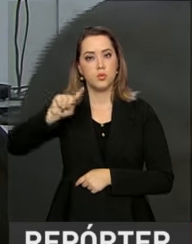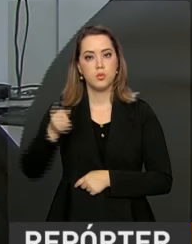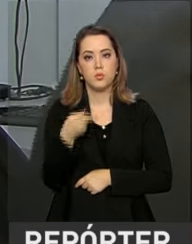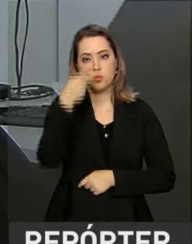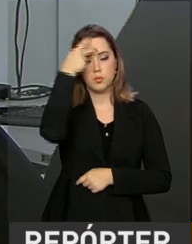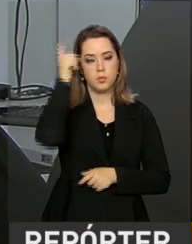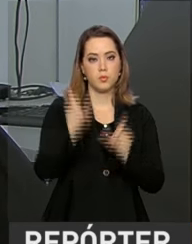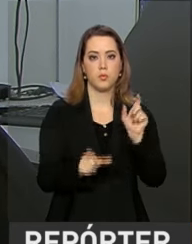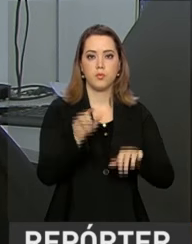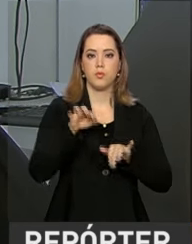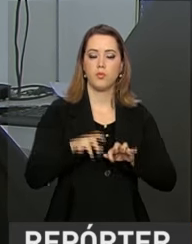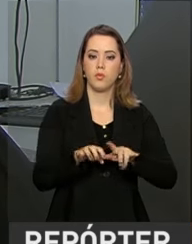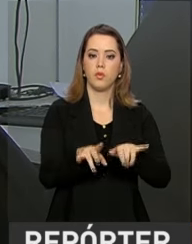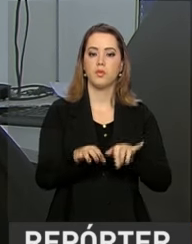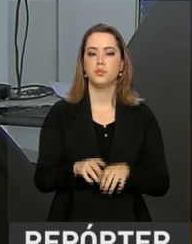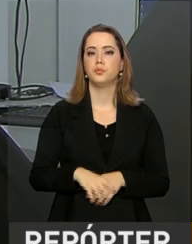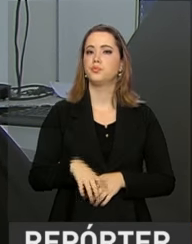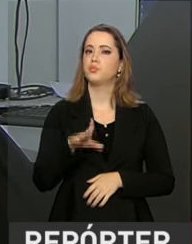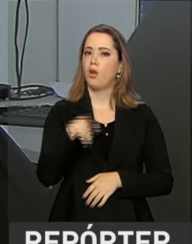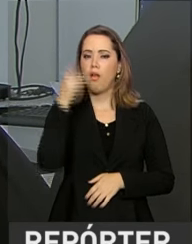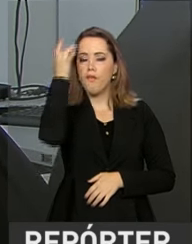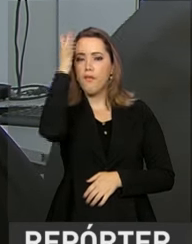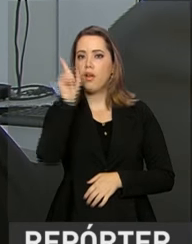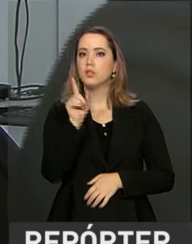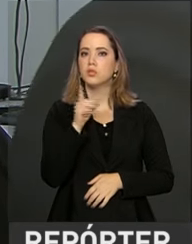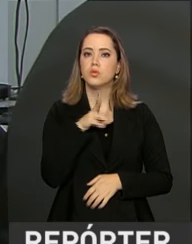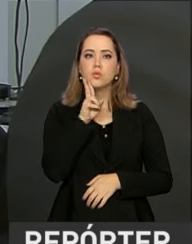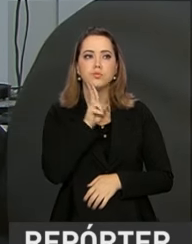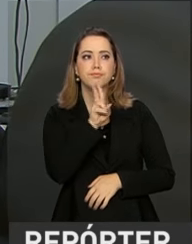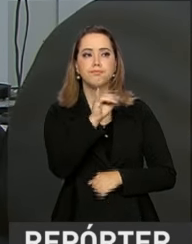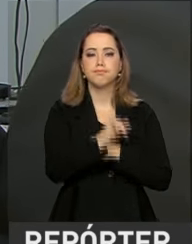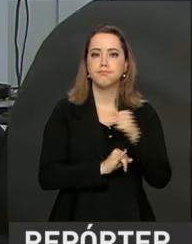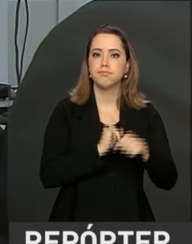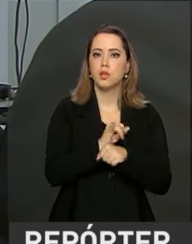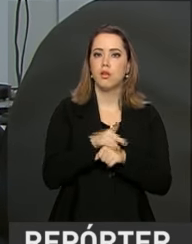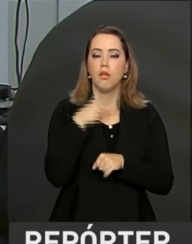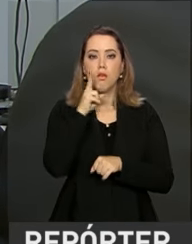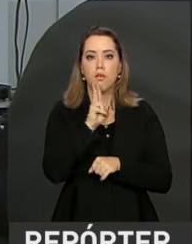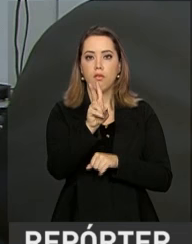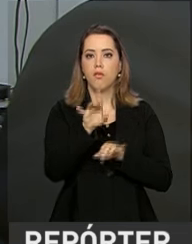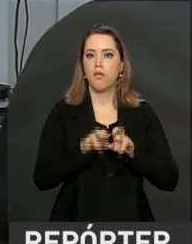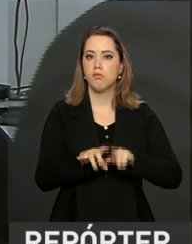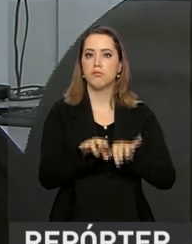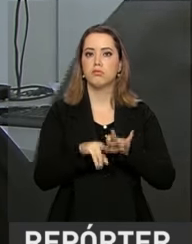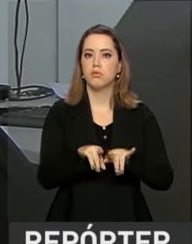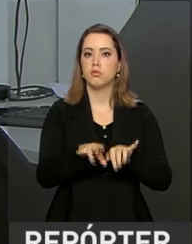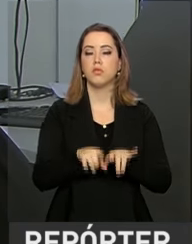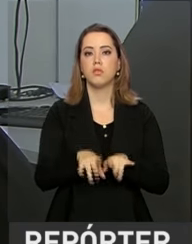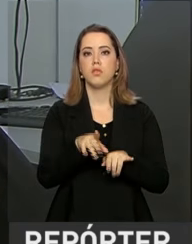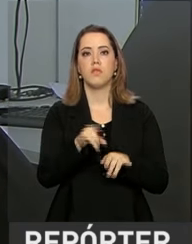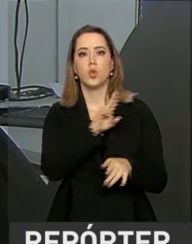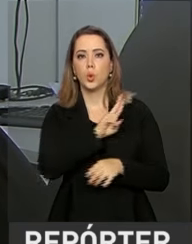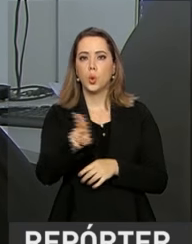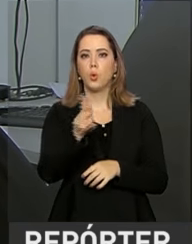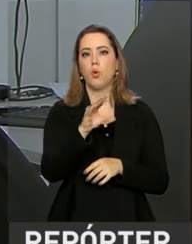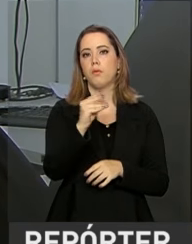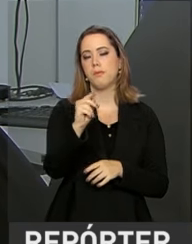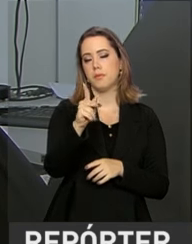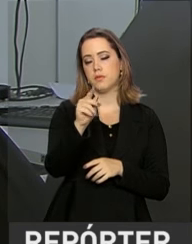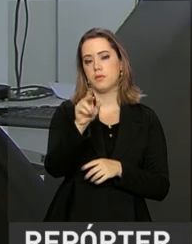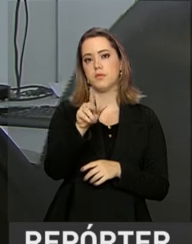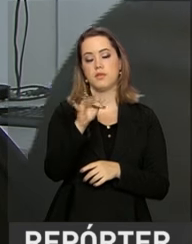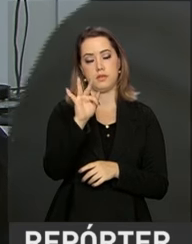muito simples. Basta fazer um cadastro, preencher nome, CPF, endereço e criar uma senha e fazer a